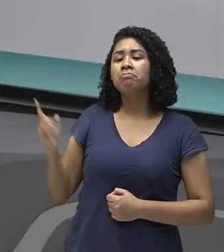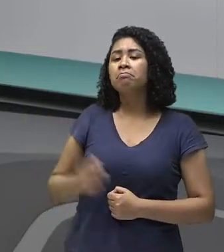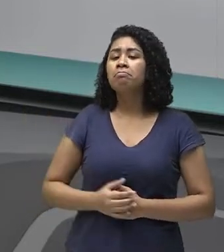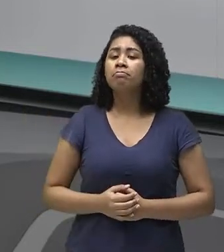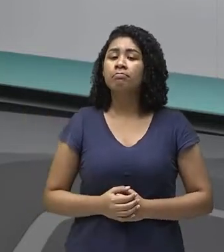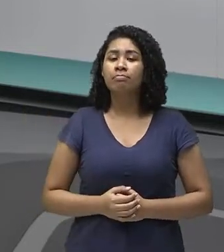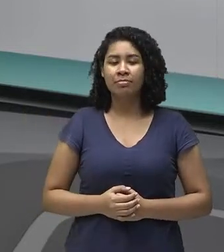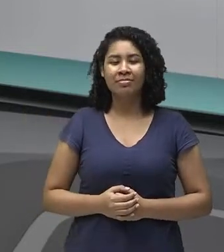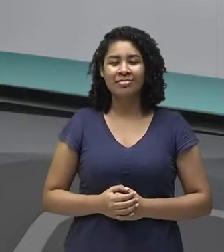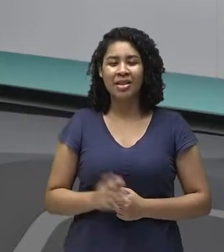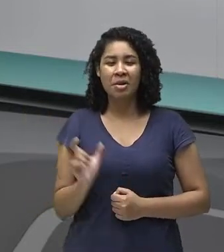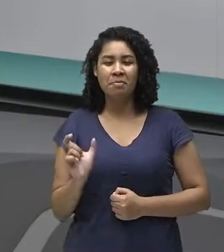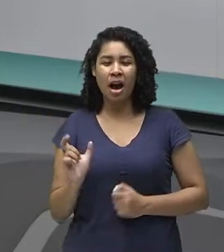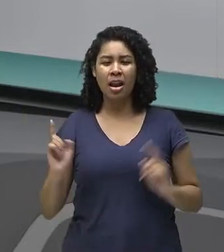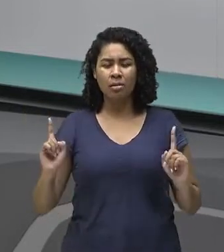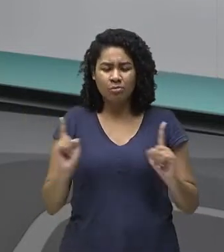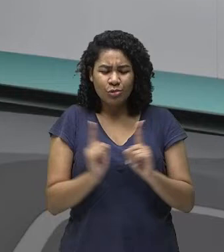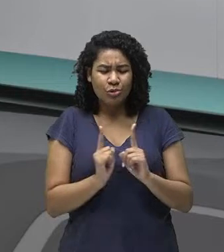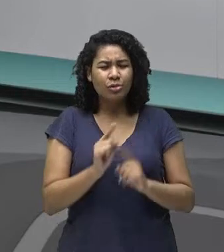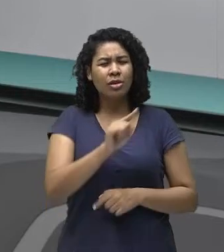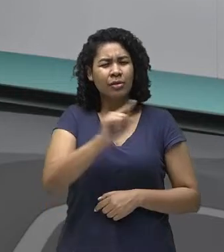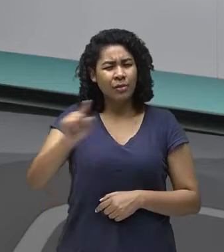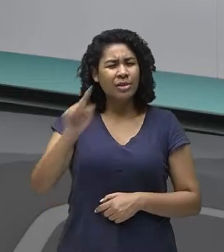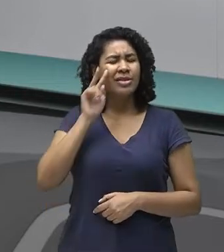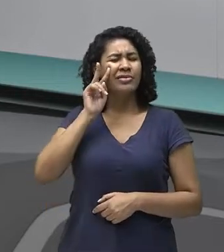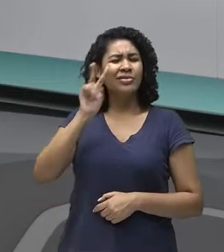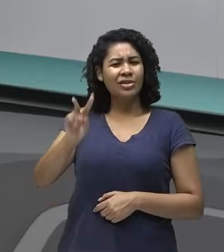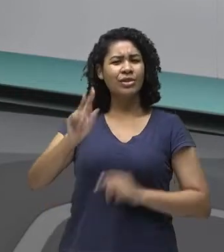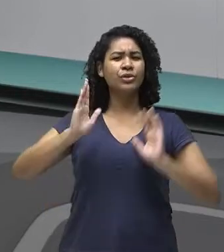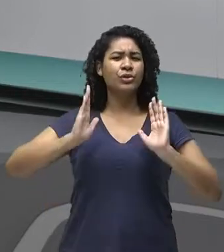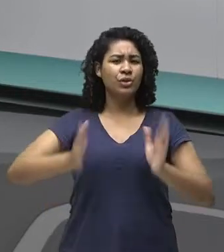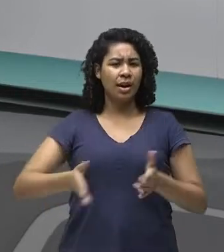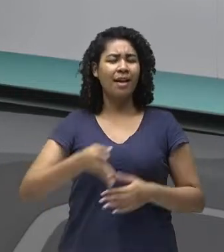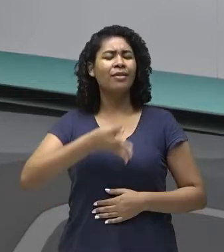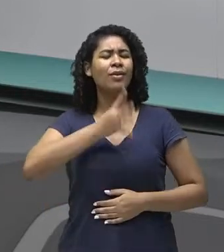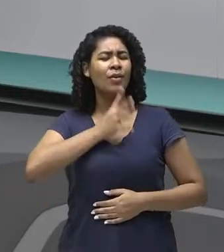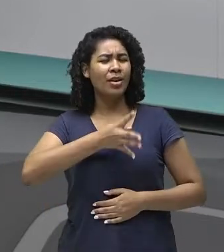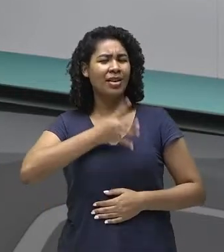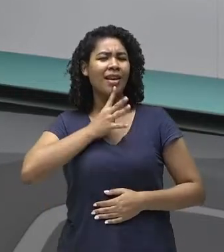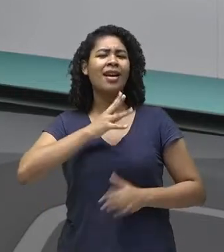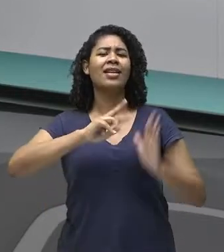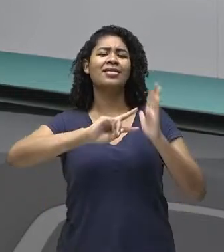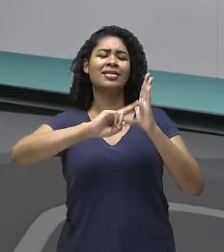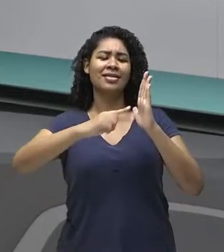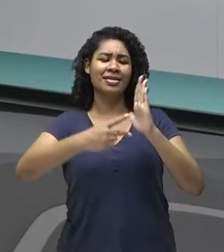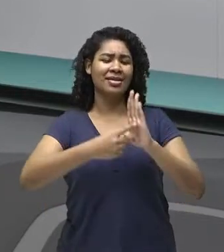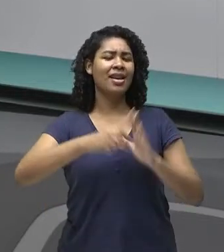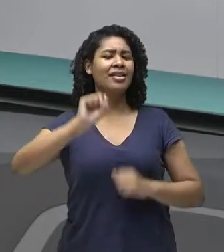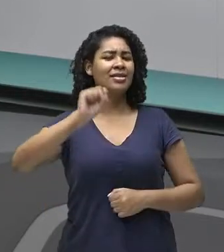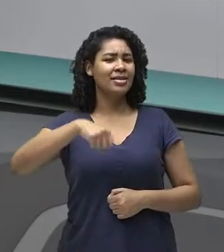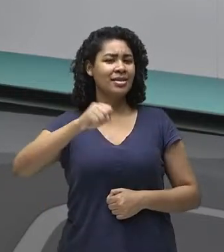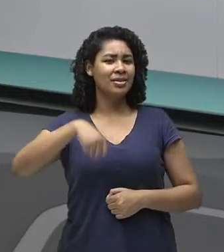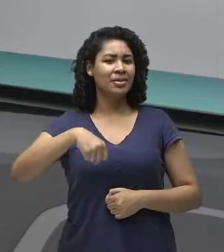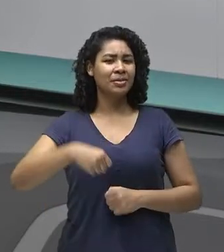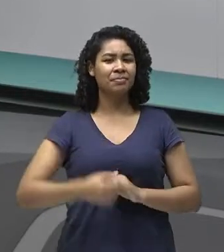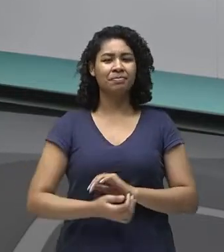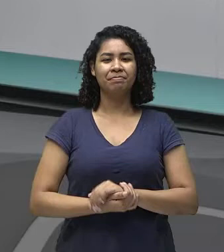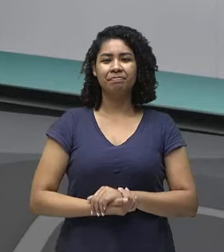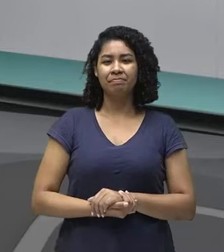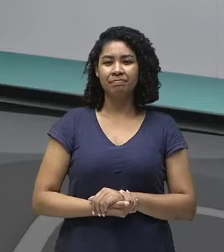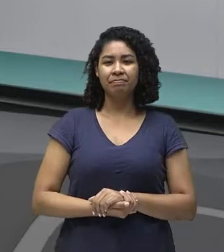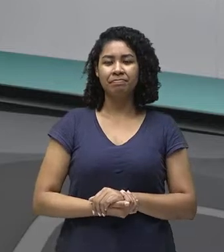tenho certeza que vocês já viram, que vocês conhecem o significado. We have 7 words, short words, nós